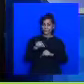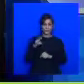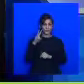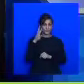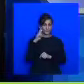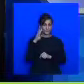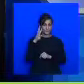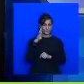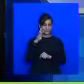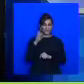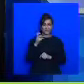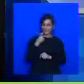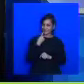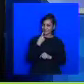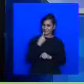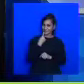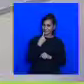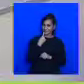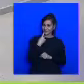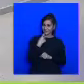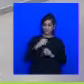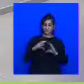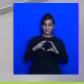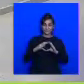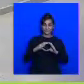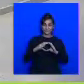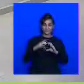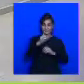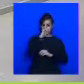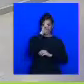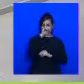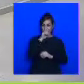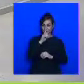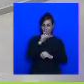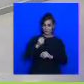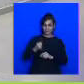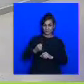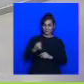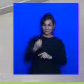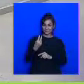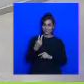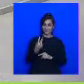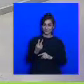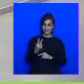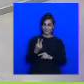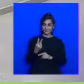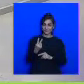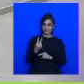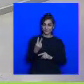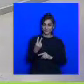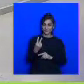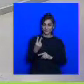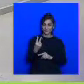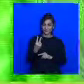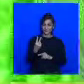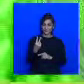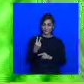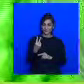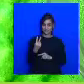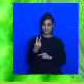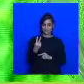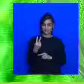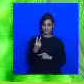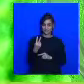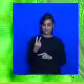sorteios às segundas, quartas e sextas. Bola amarela. Por favor, Gabriela. Bola